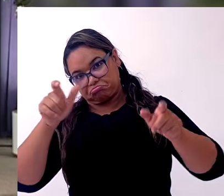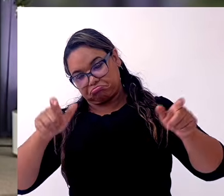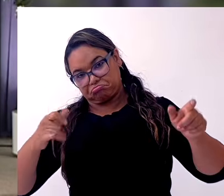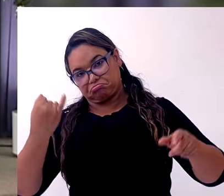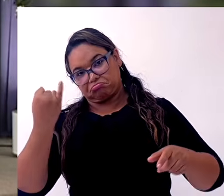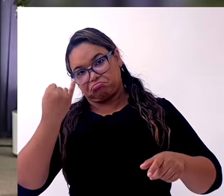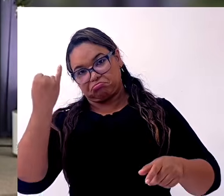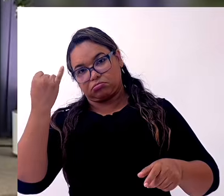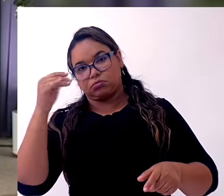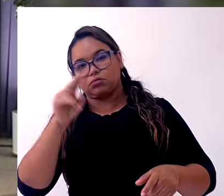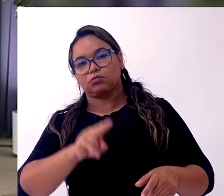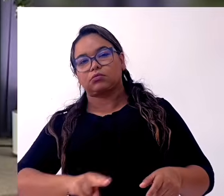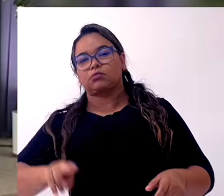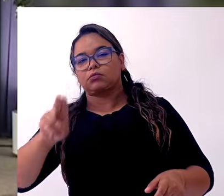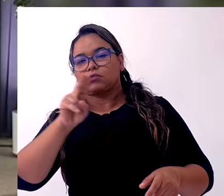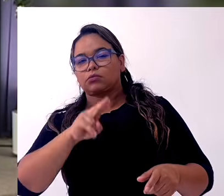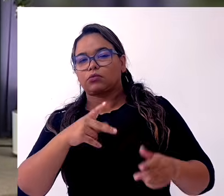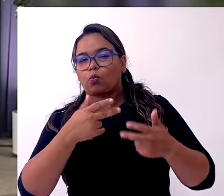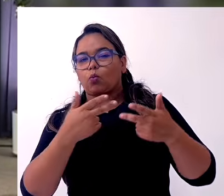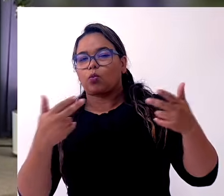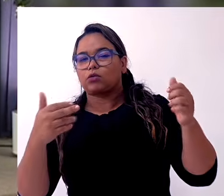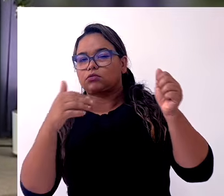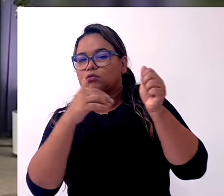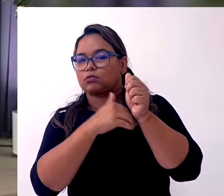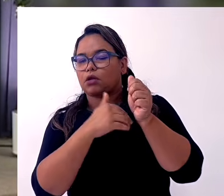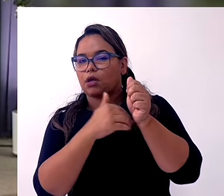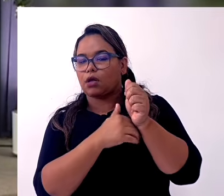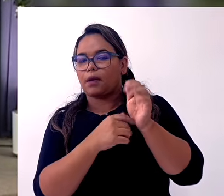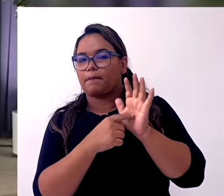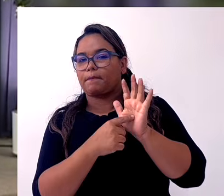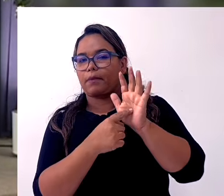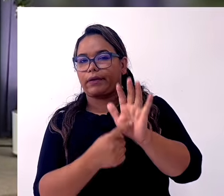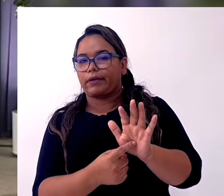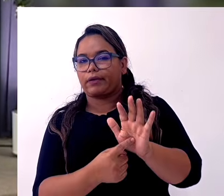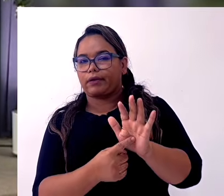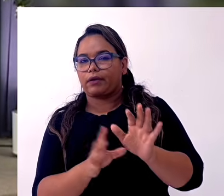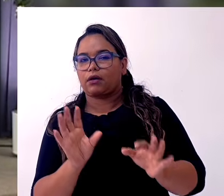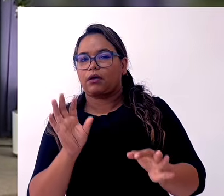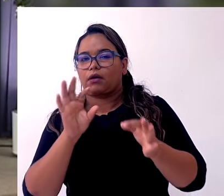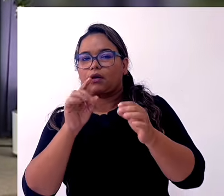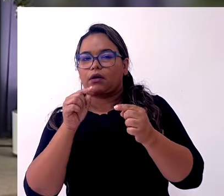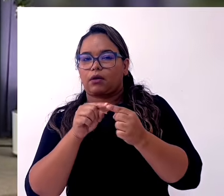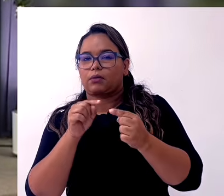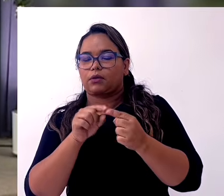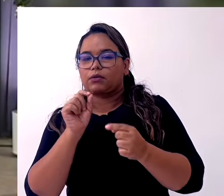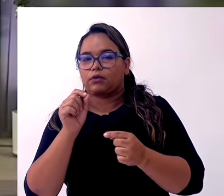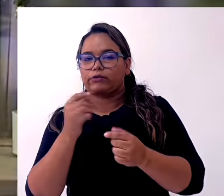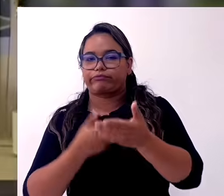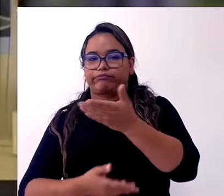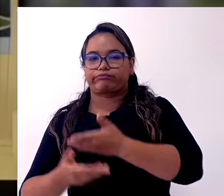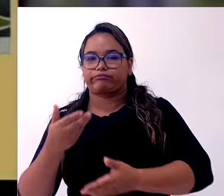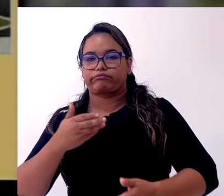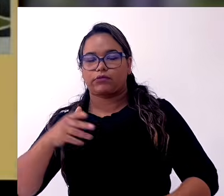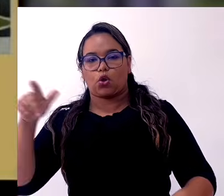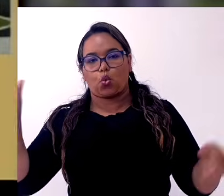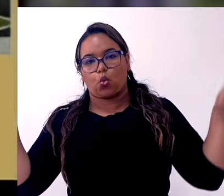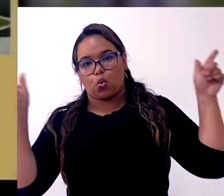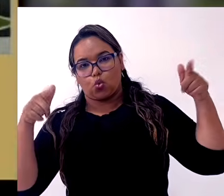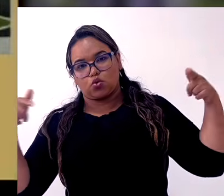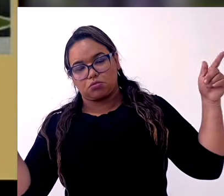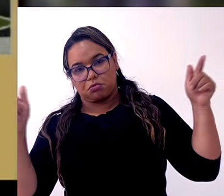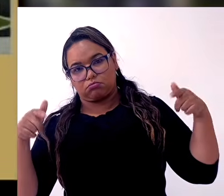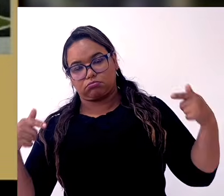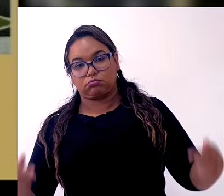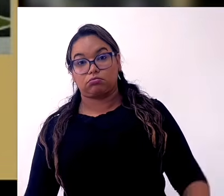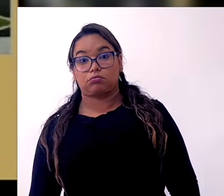setembro e dizer foi este ou aquele partido. A verdade é que a situação foi uma situação muito estranha. E se você observa